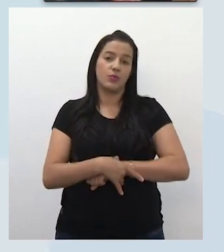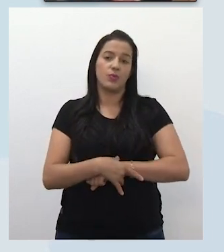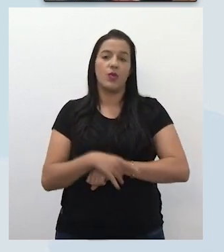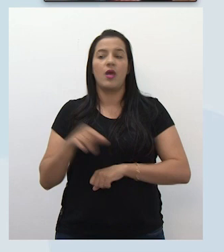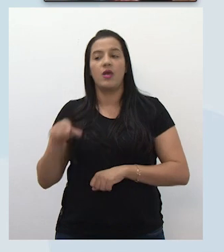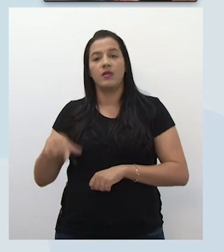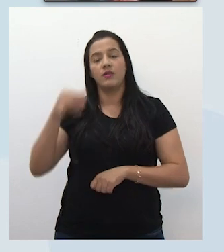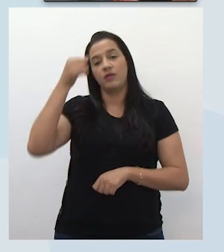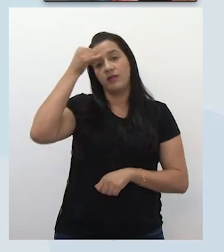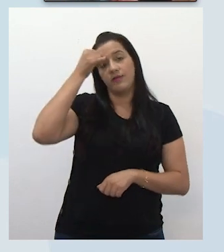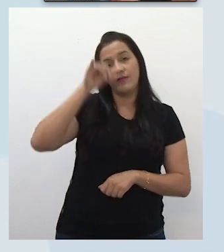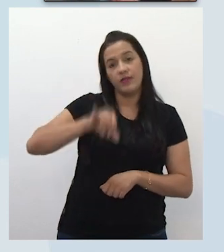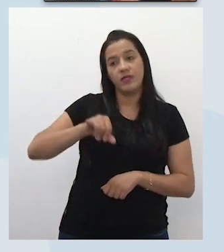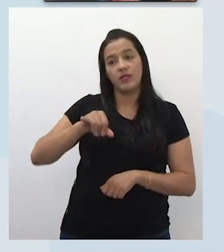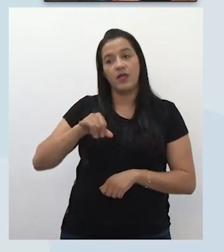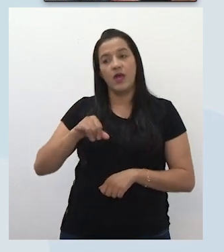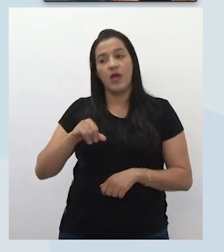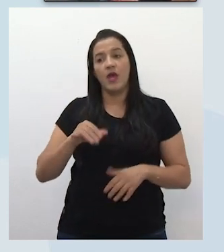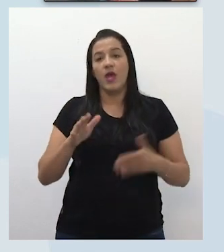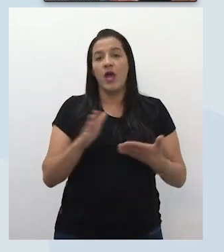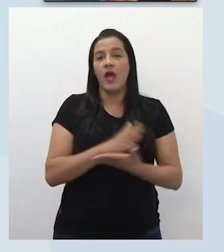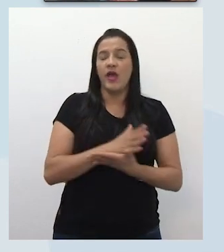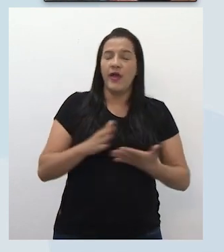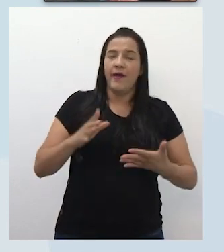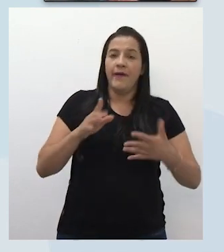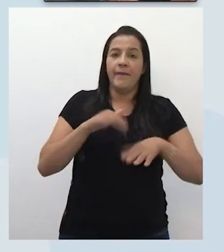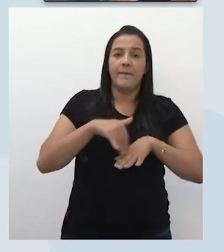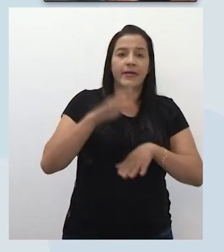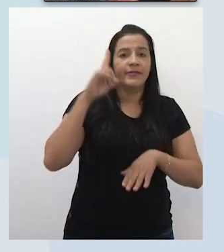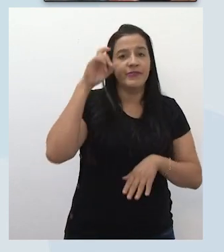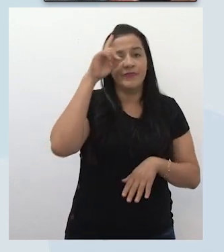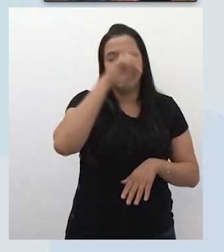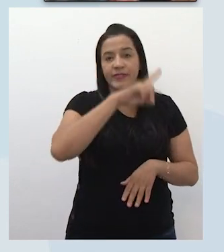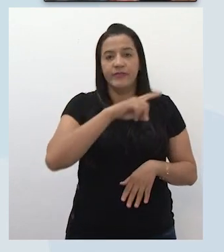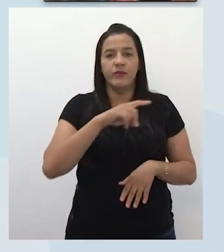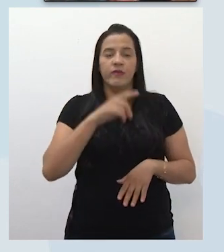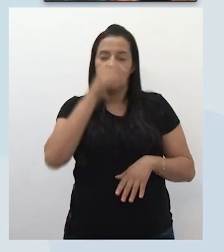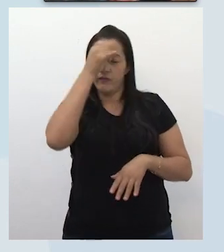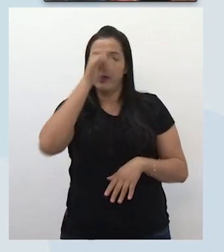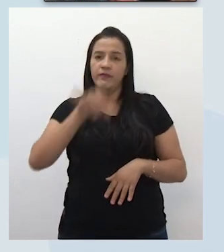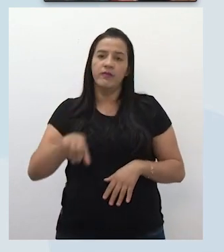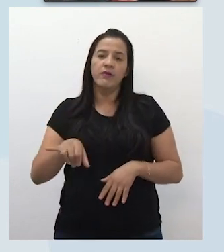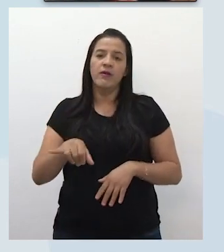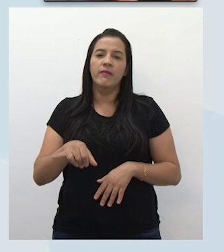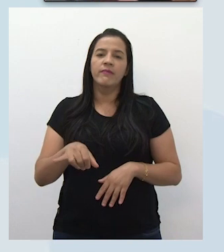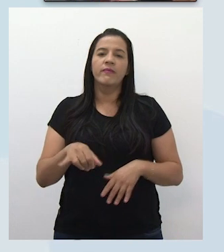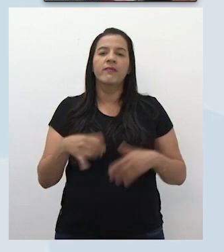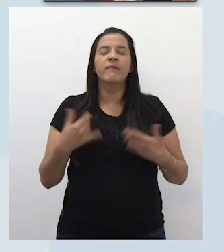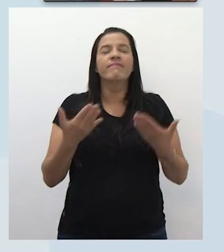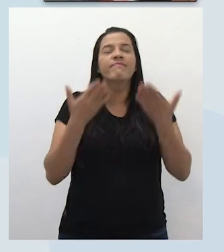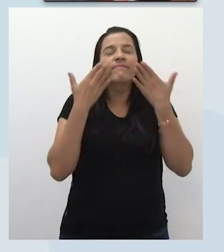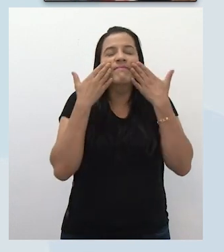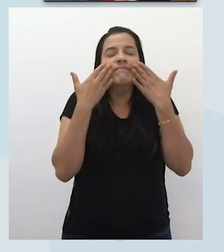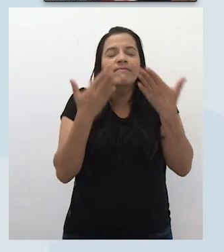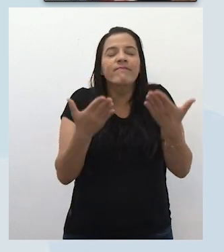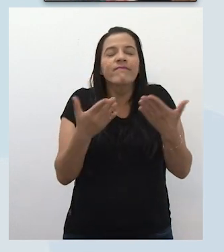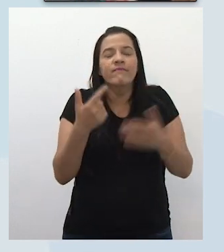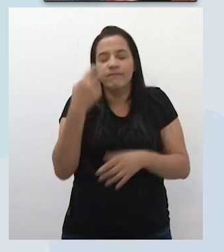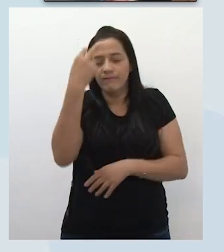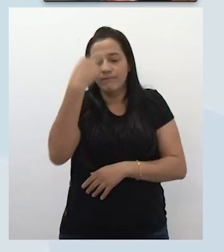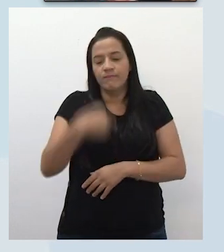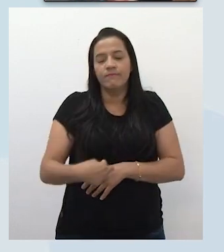evitar desafios que sejam mais complexos, mais complicados, porque isso representa um risco à minha